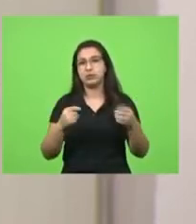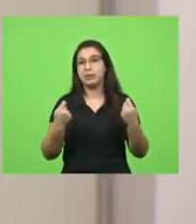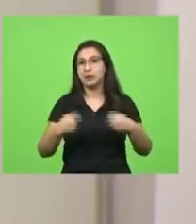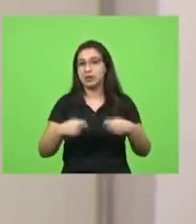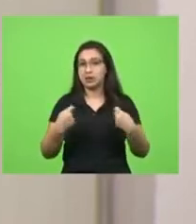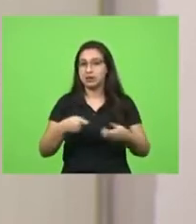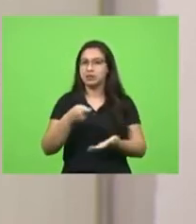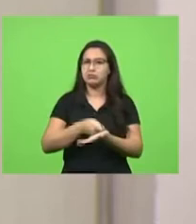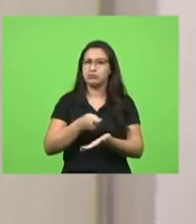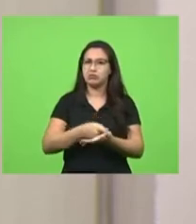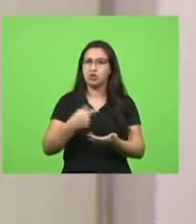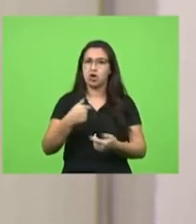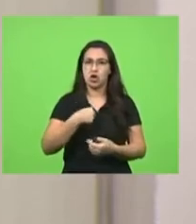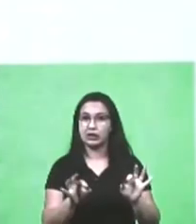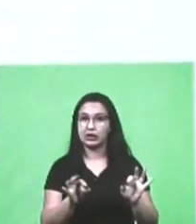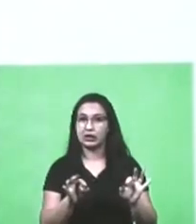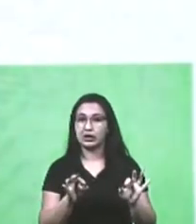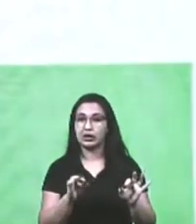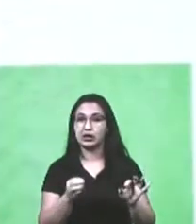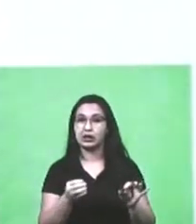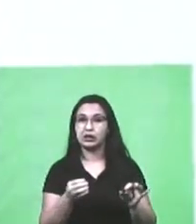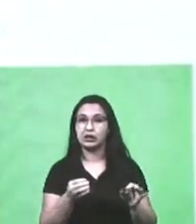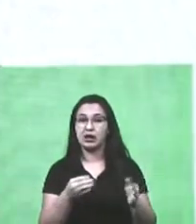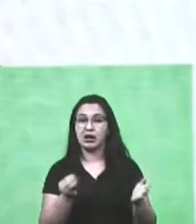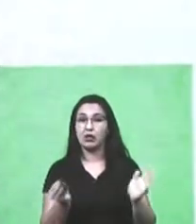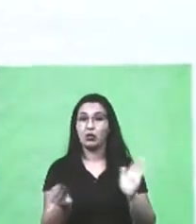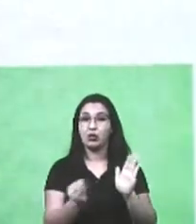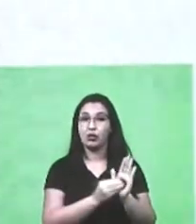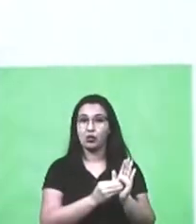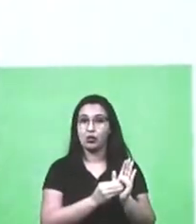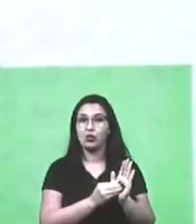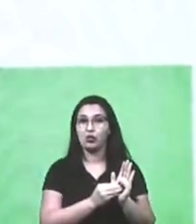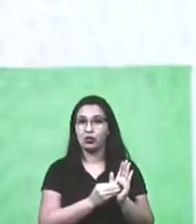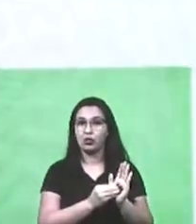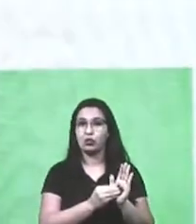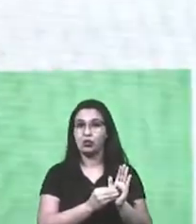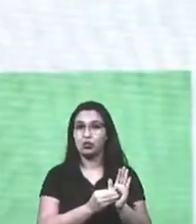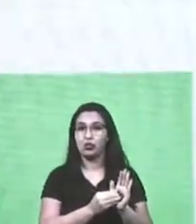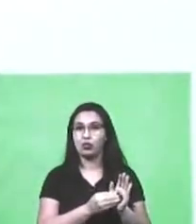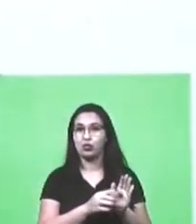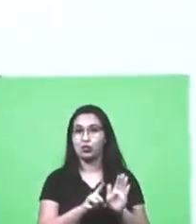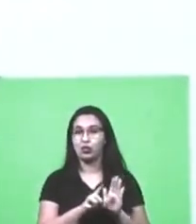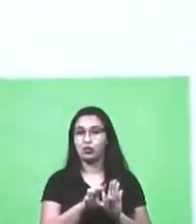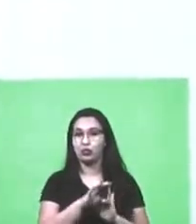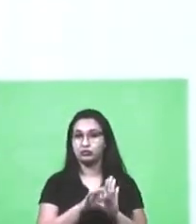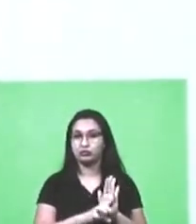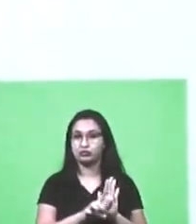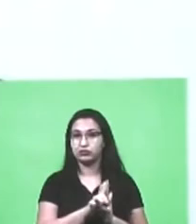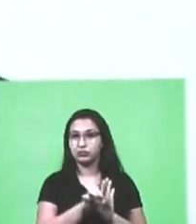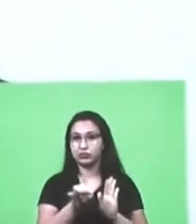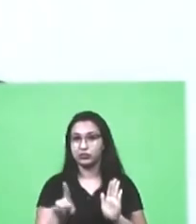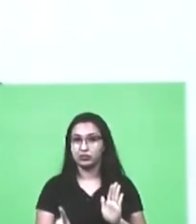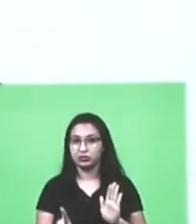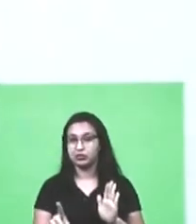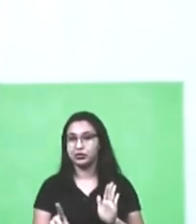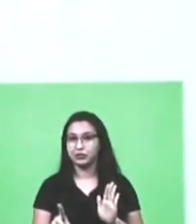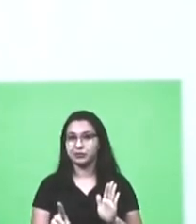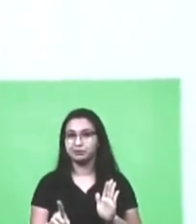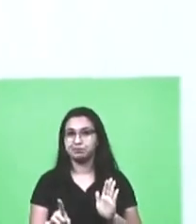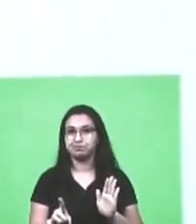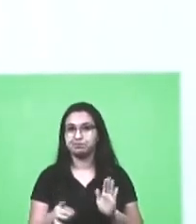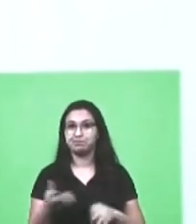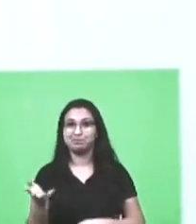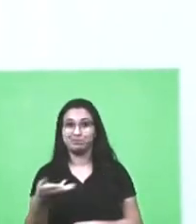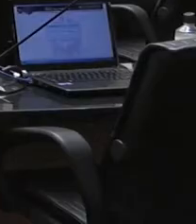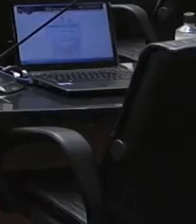Estou ao lado de vossa excelência nessa pauta. Já a deputada Luciane Carminati, do PT, criticou a aprovação pelo parlamento